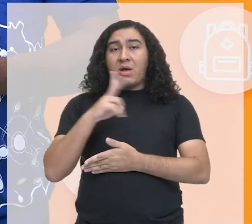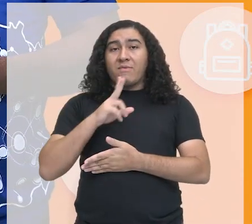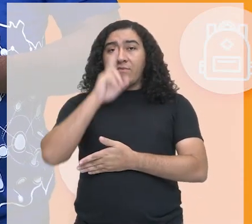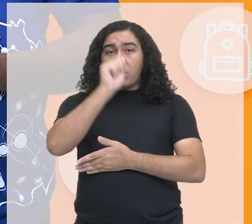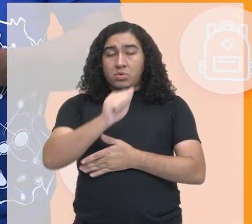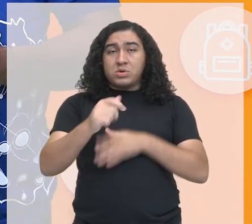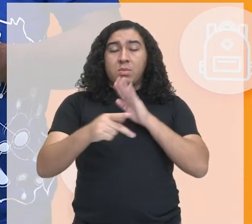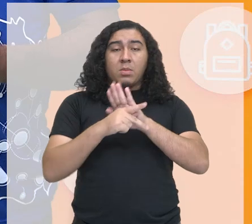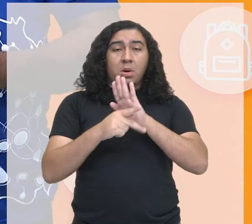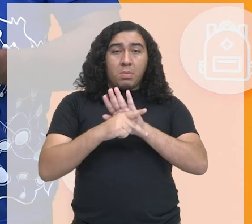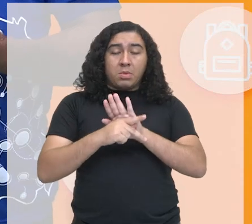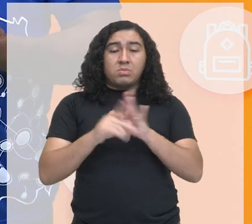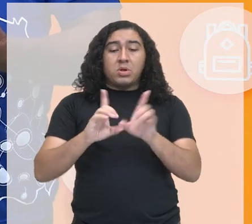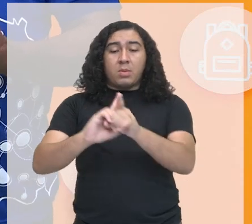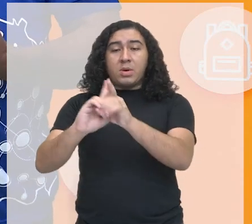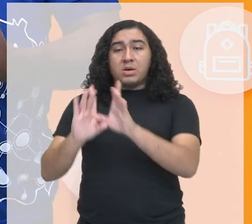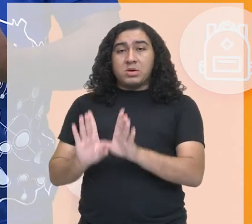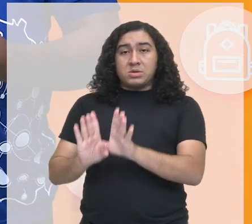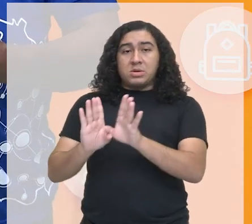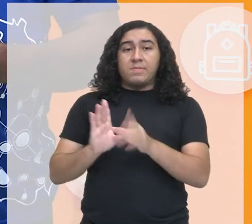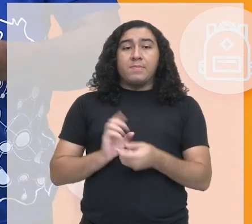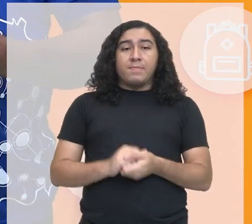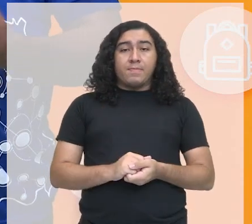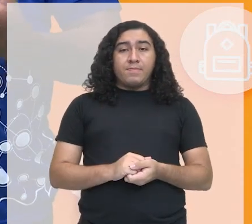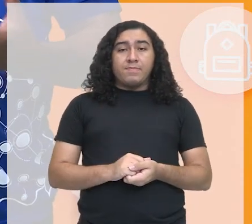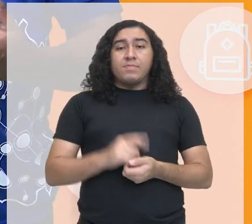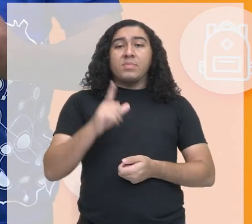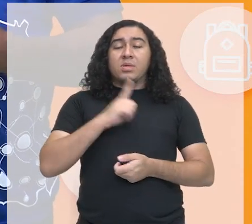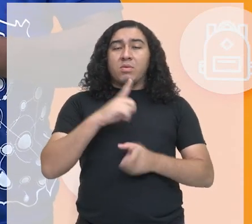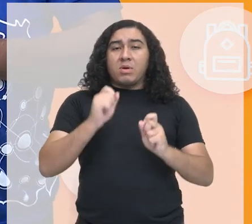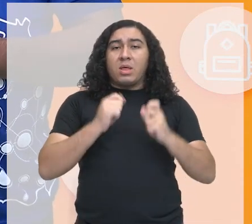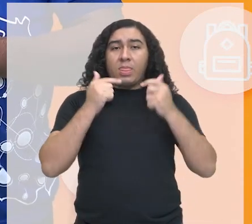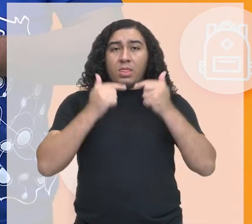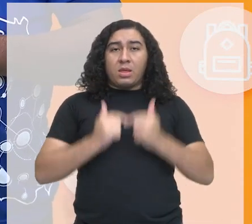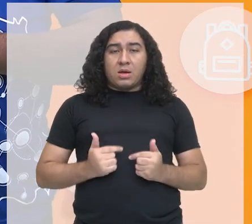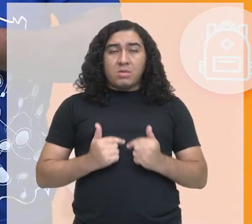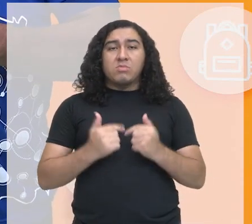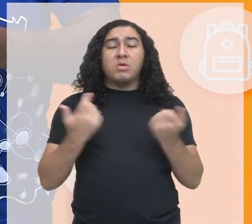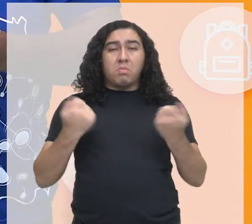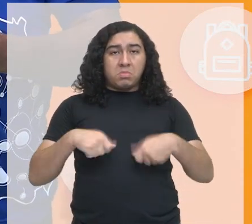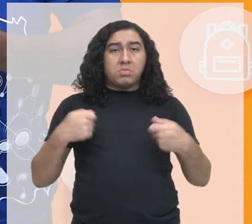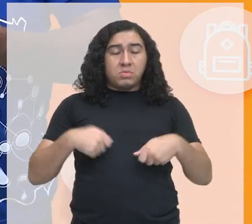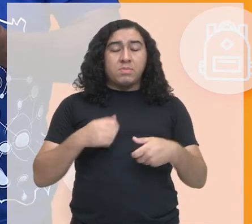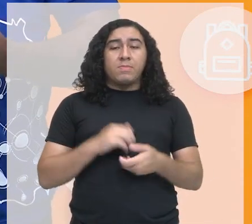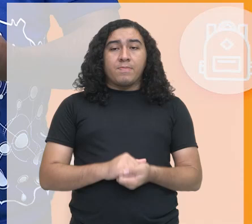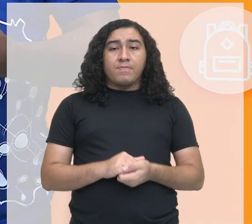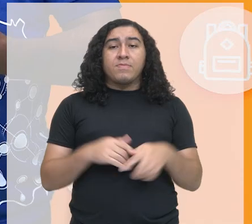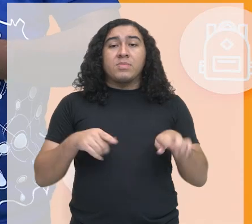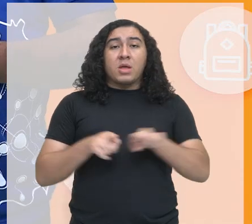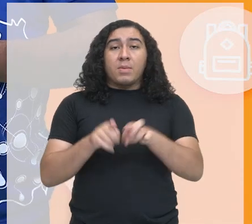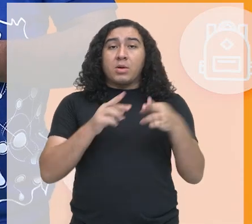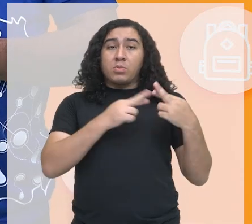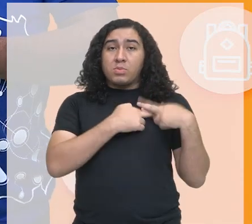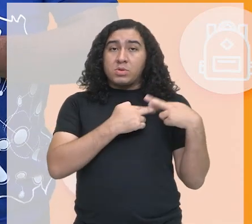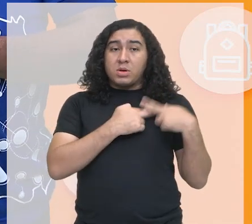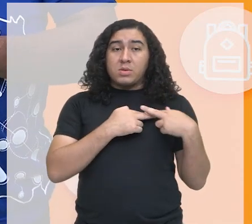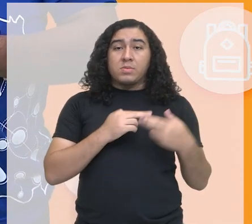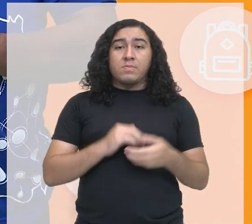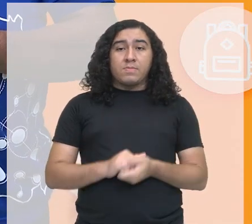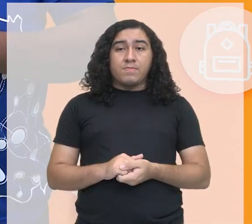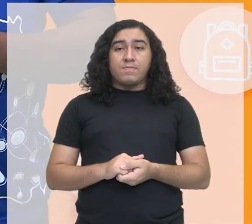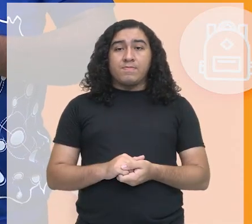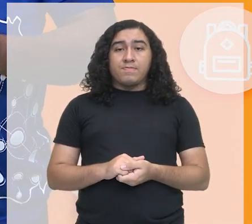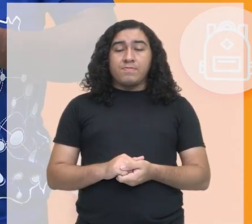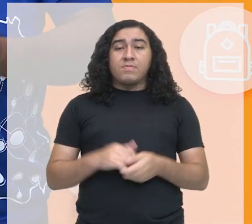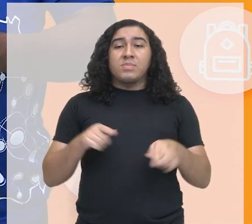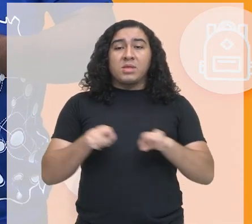democracia. Então, promovendo o quê? Promovendo a transparência, promovendo a responsabilidade e